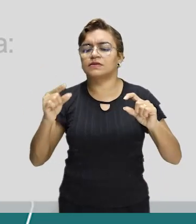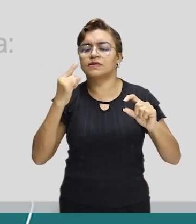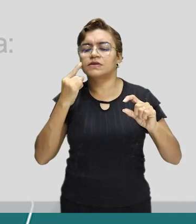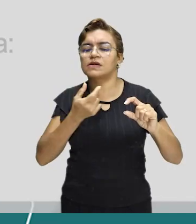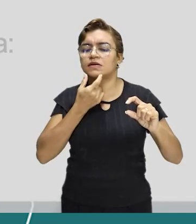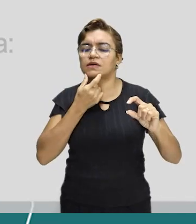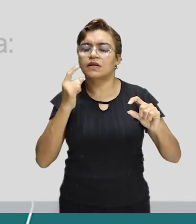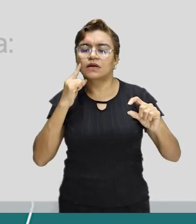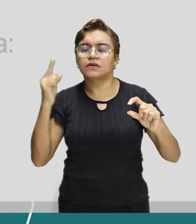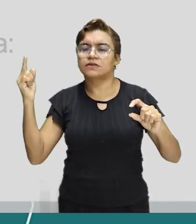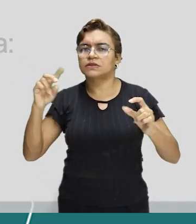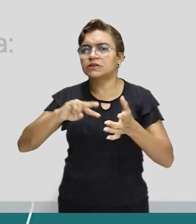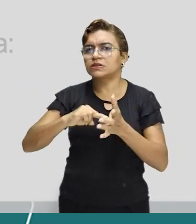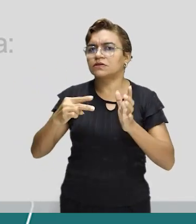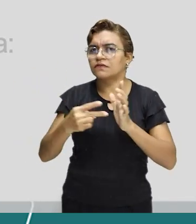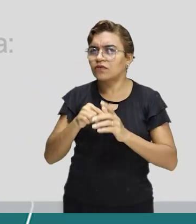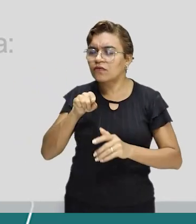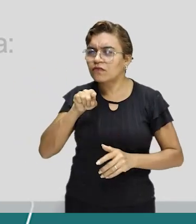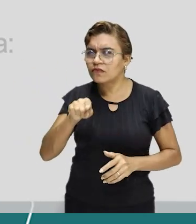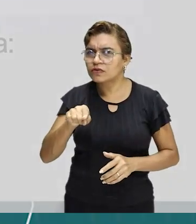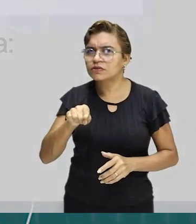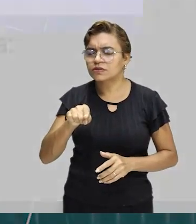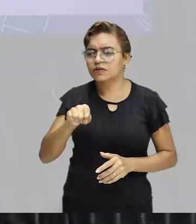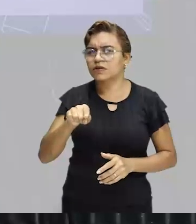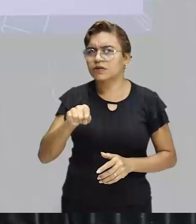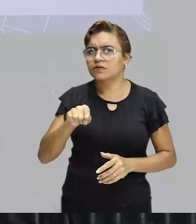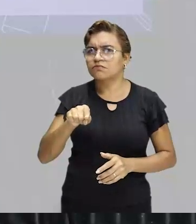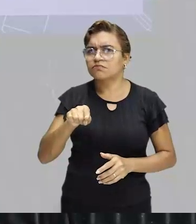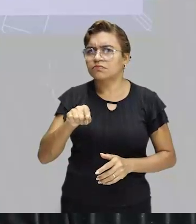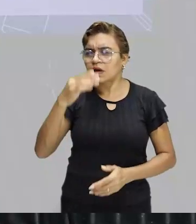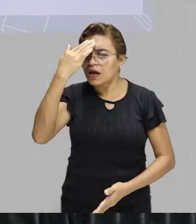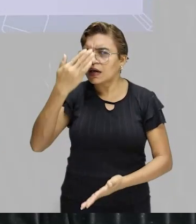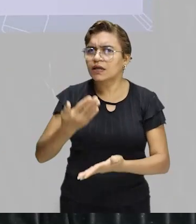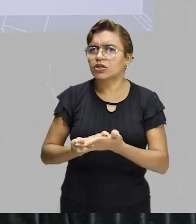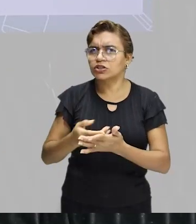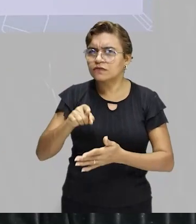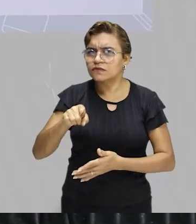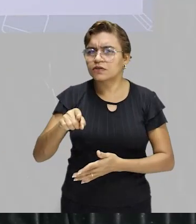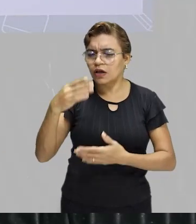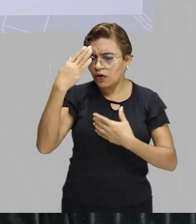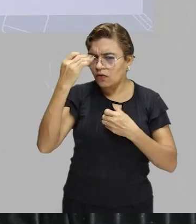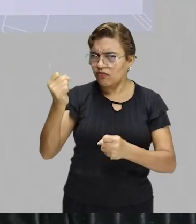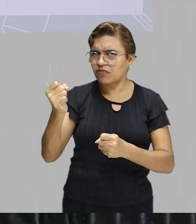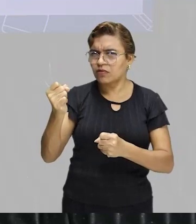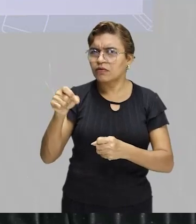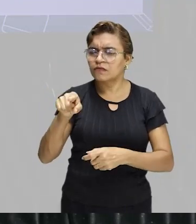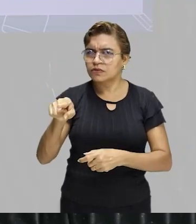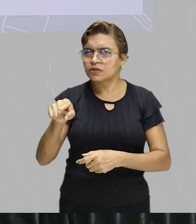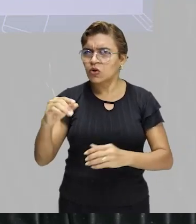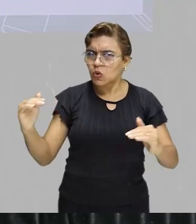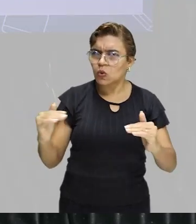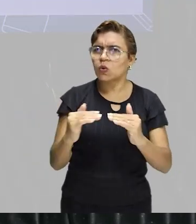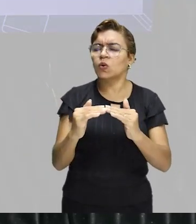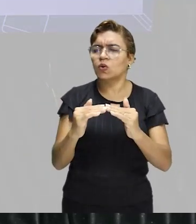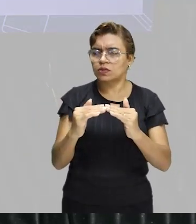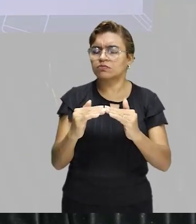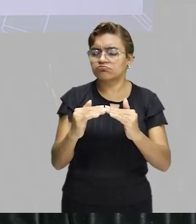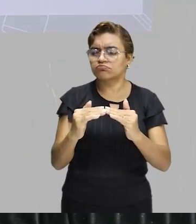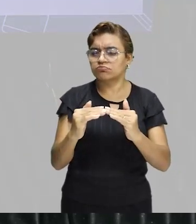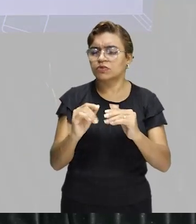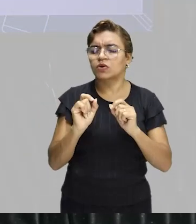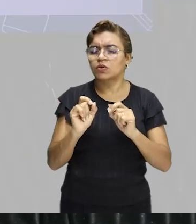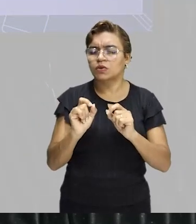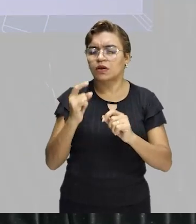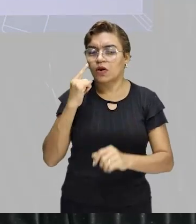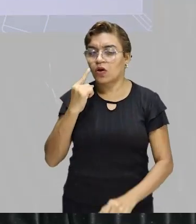that significa você realmente acredita, você realmente confia, você quis dizer isso? Você concorda com isso que você disse?